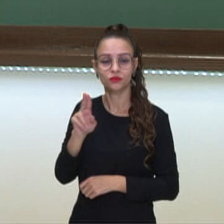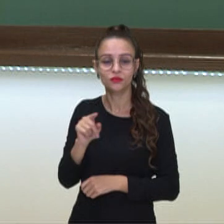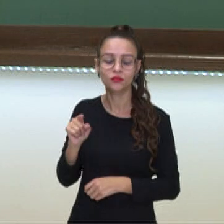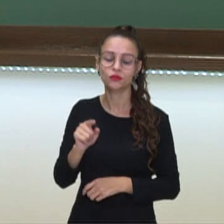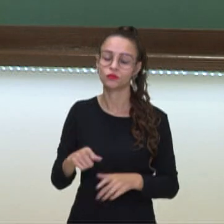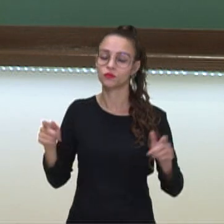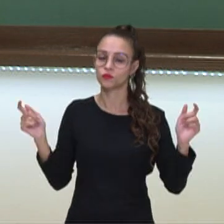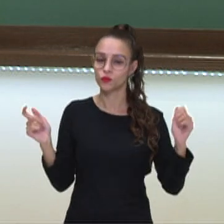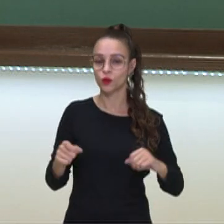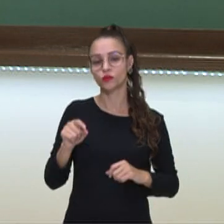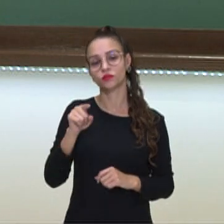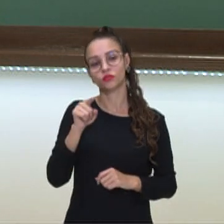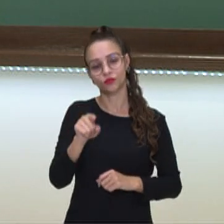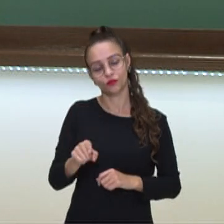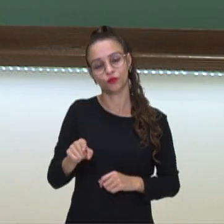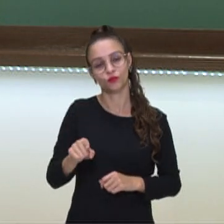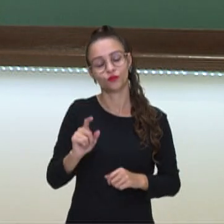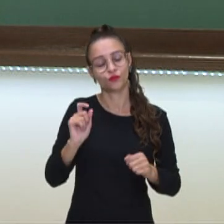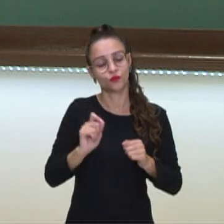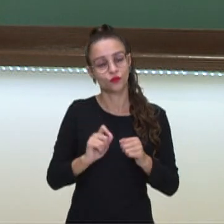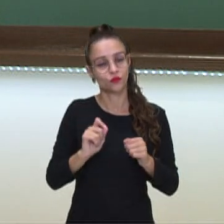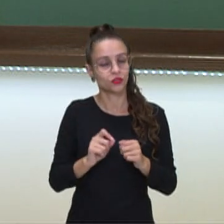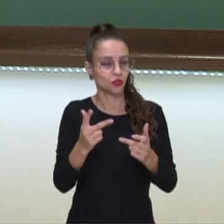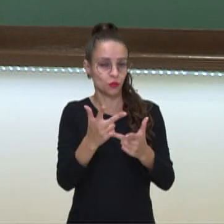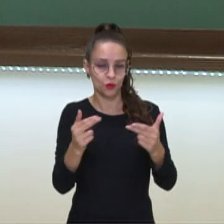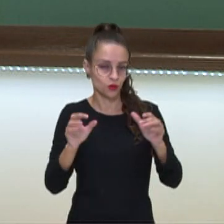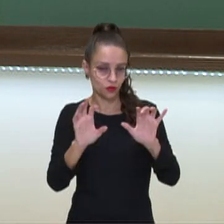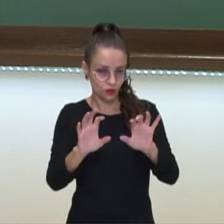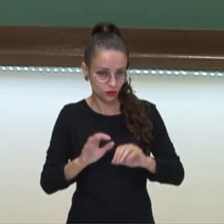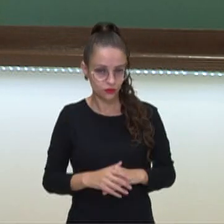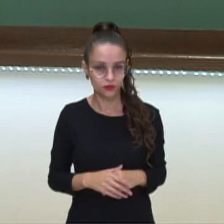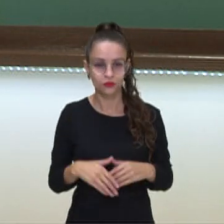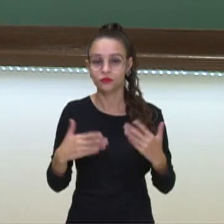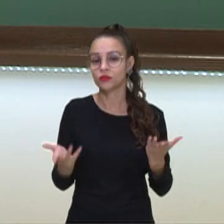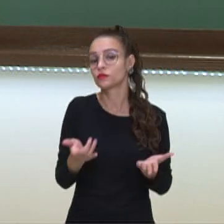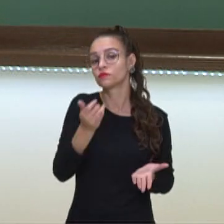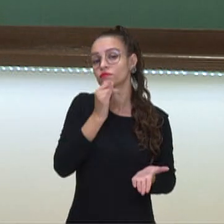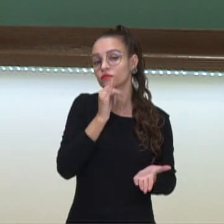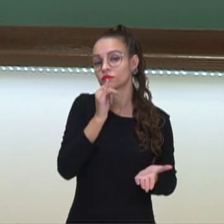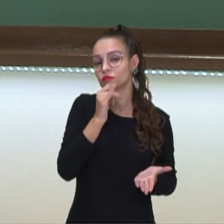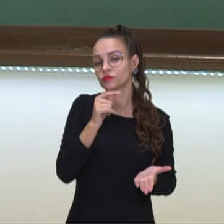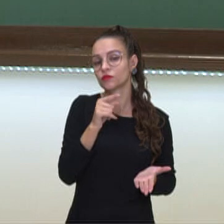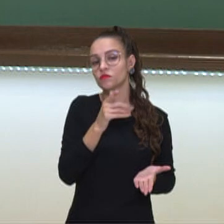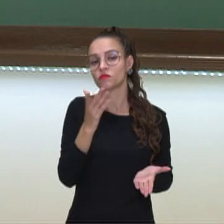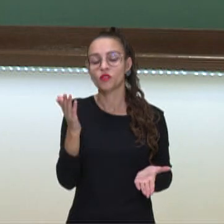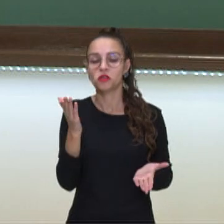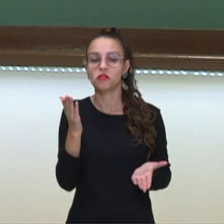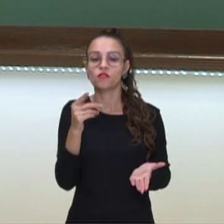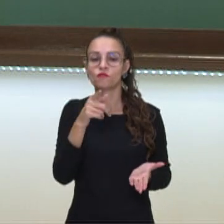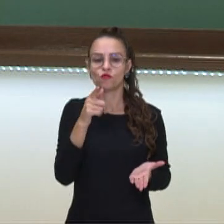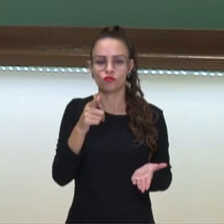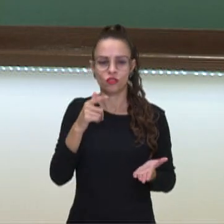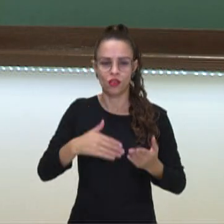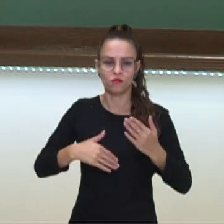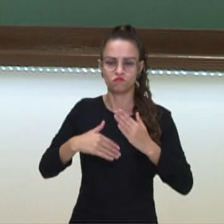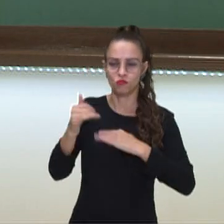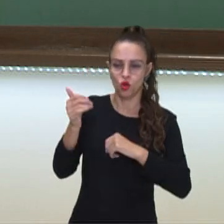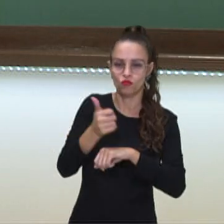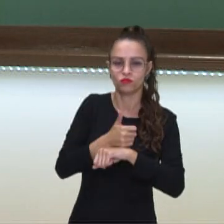é possível a gente fazer algo assim, tá? Então mesmo, por exemplo, se você é um esportista